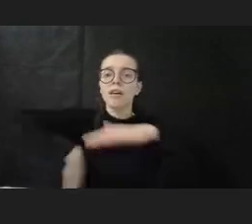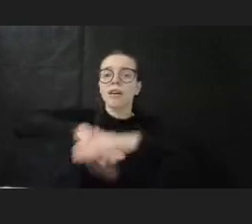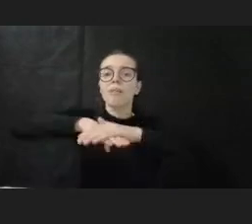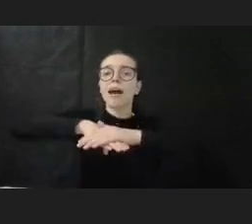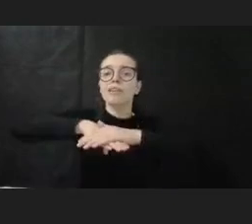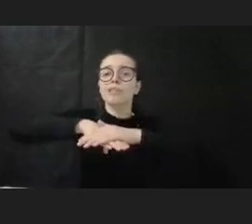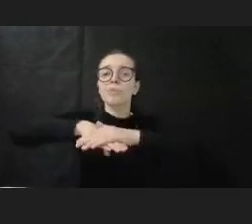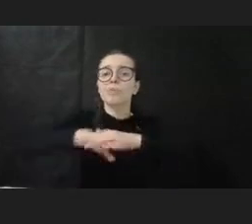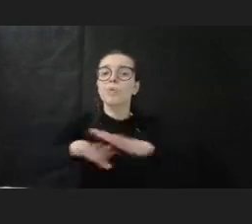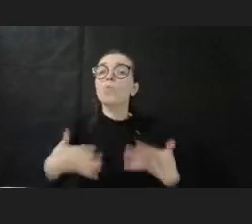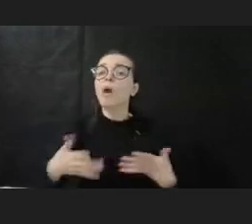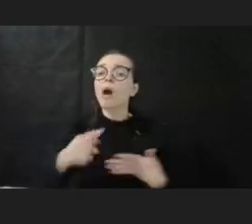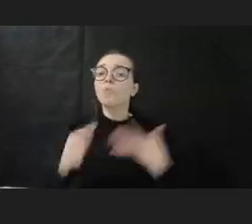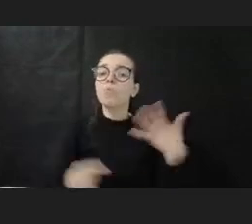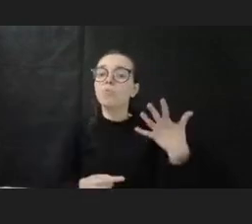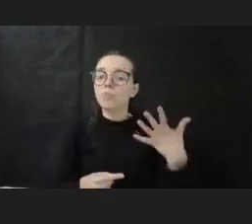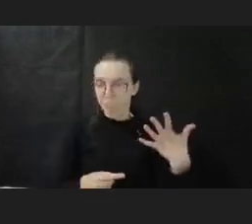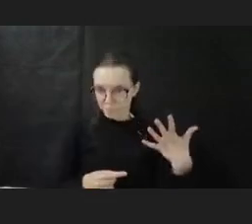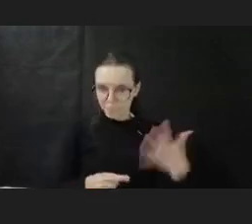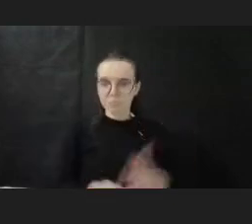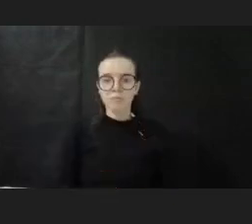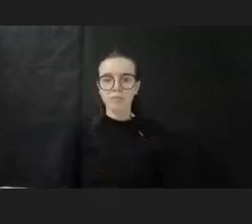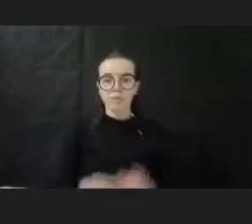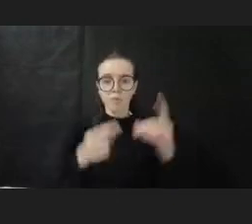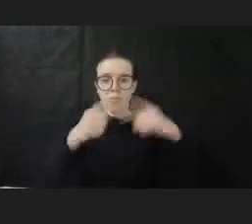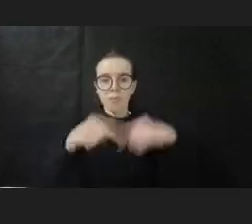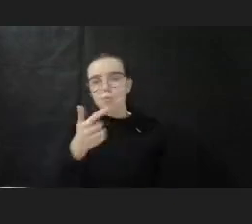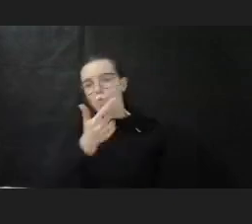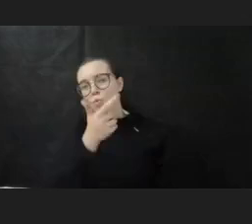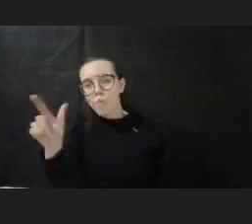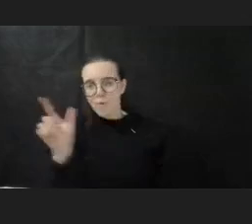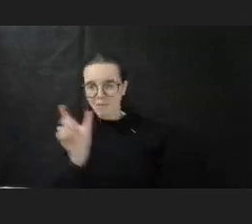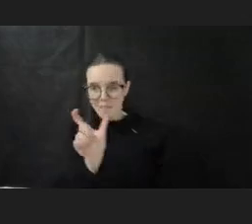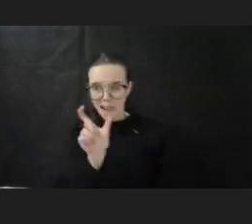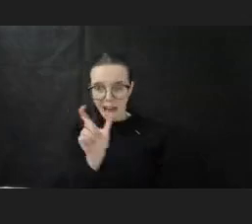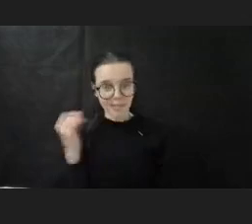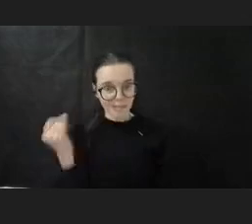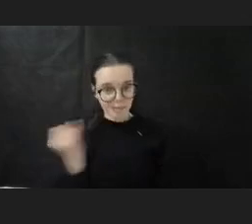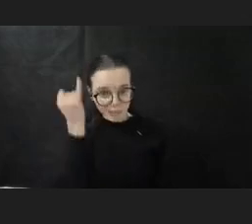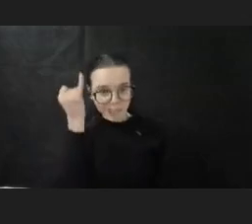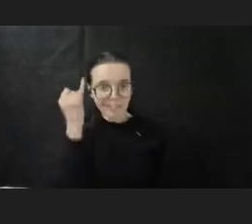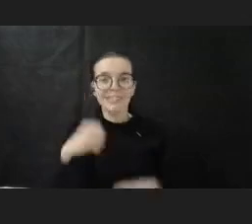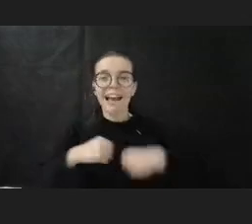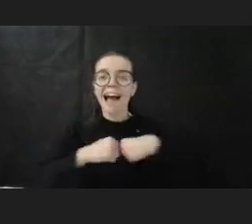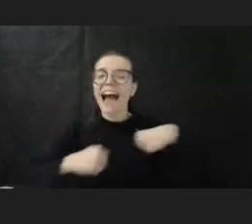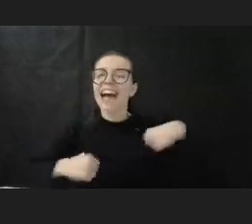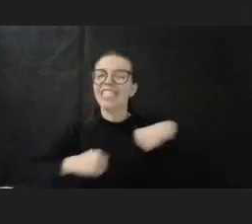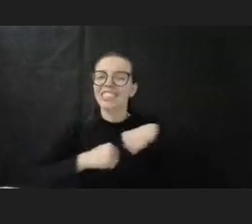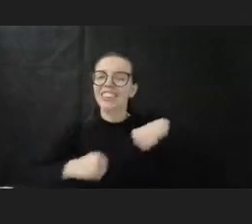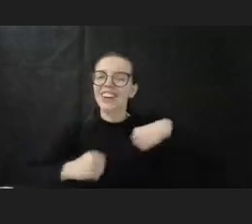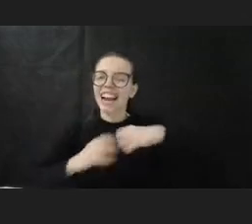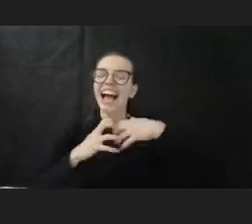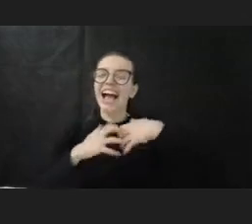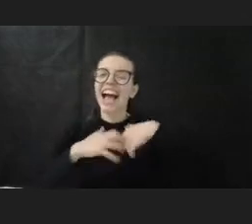Ok. Outro termo interessante, articulação. A gente falou muito sobre articulação hoje, né?